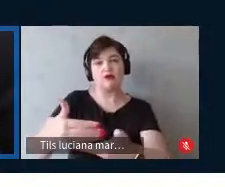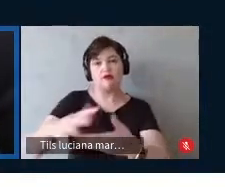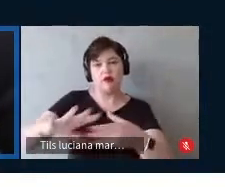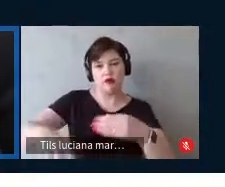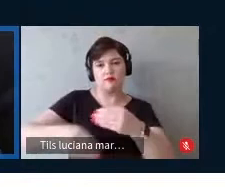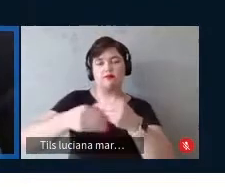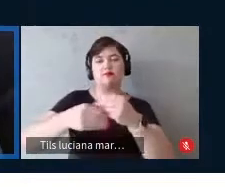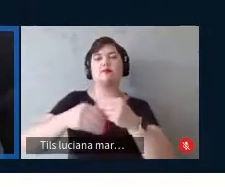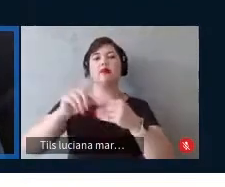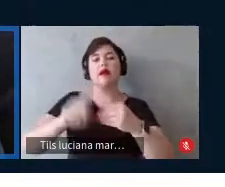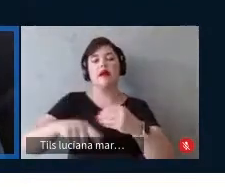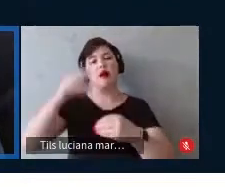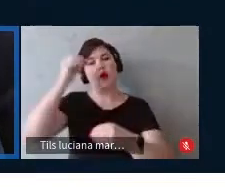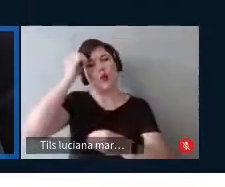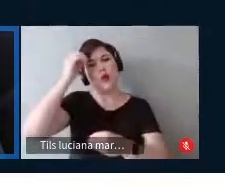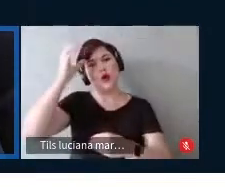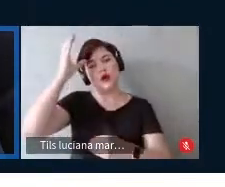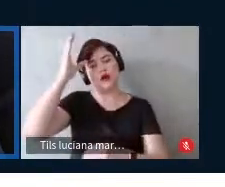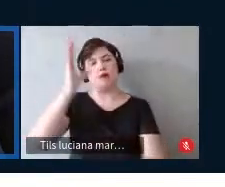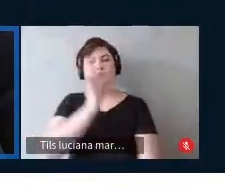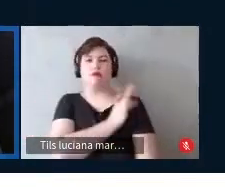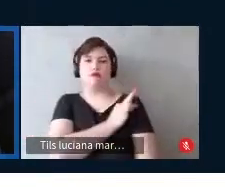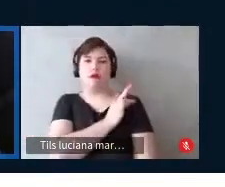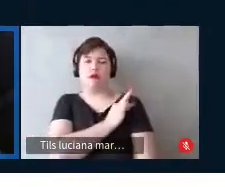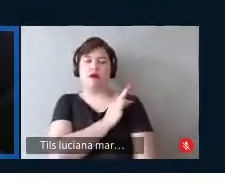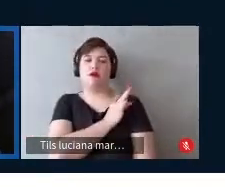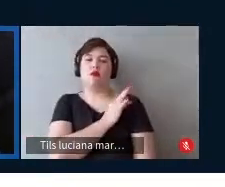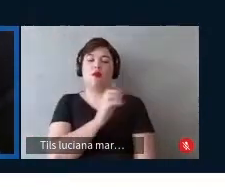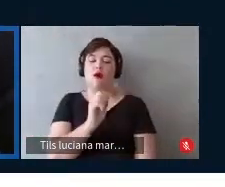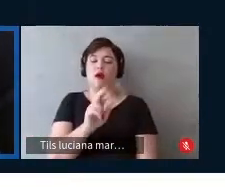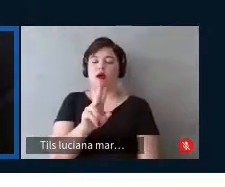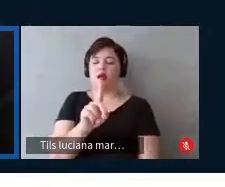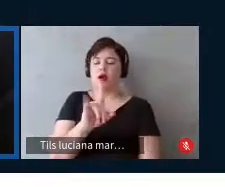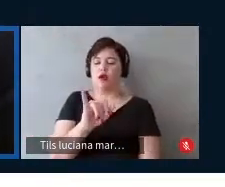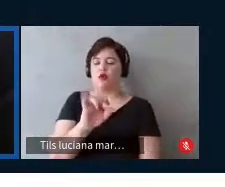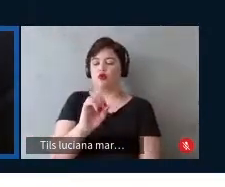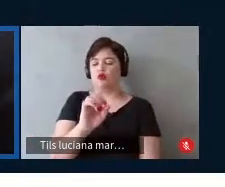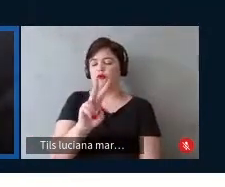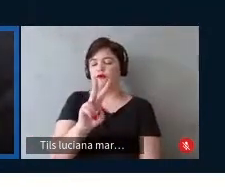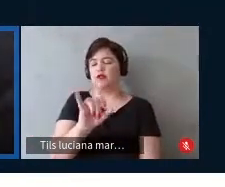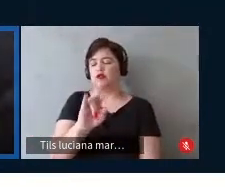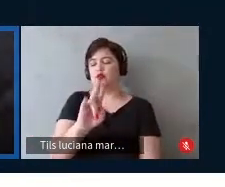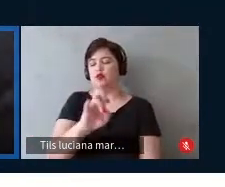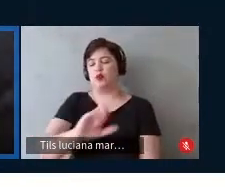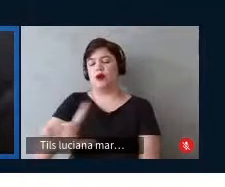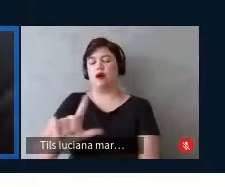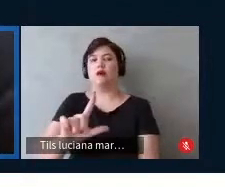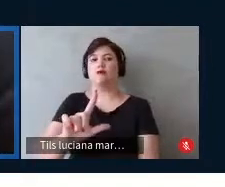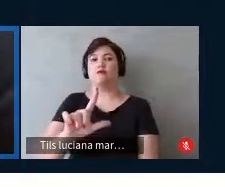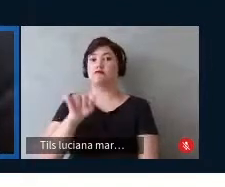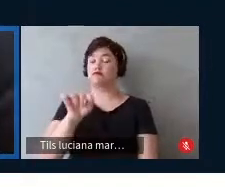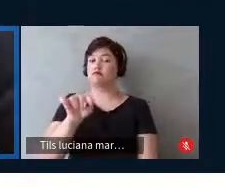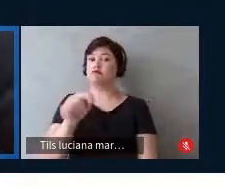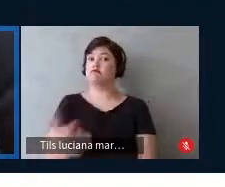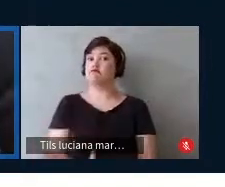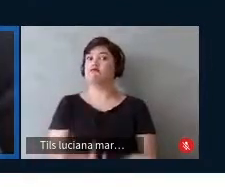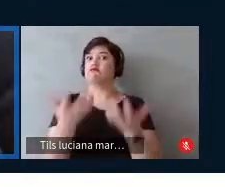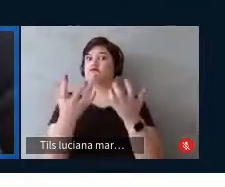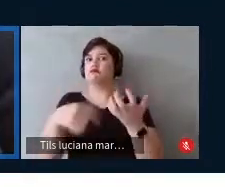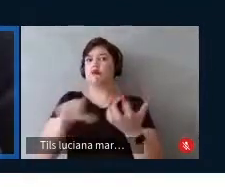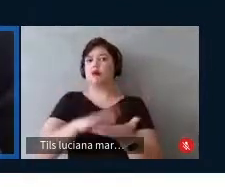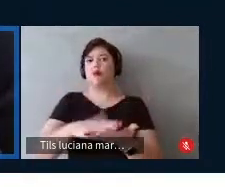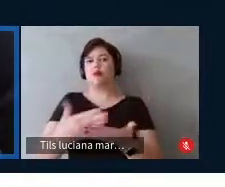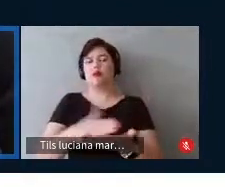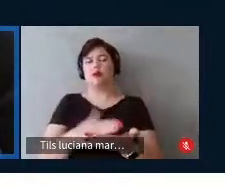foi acrescida, no caso, o conhecimento técnico audiovisual, que dá um ganho narrativo estético para esse intérprete,